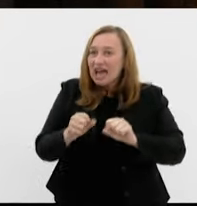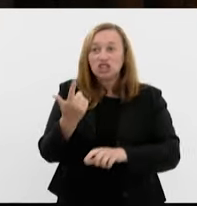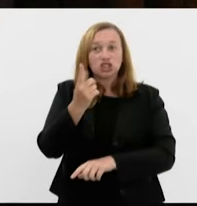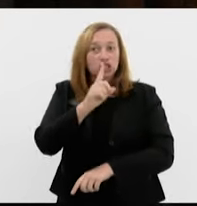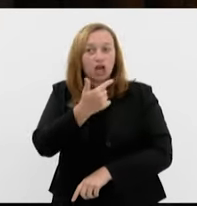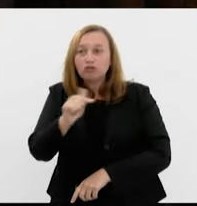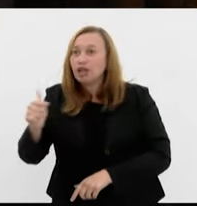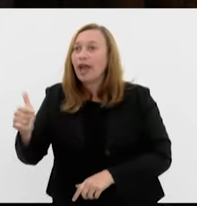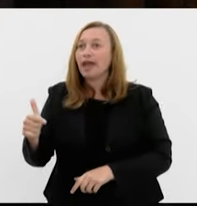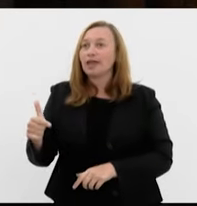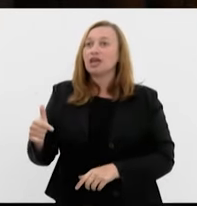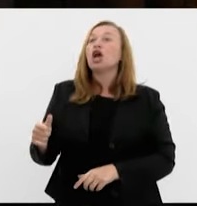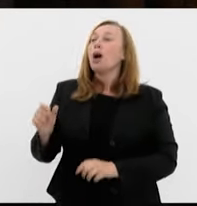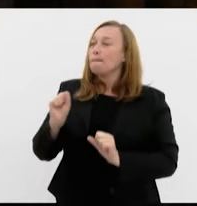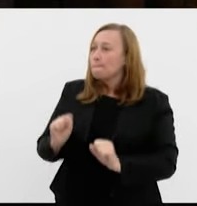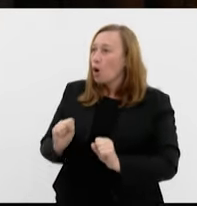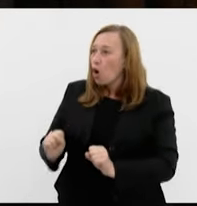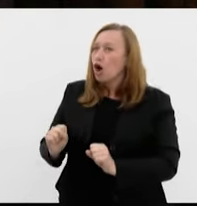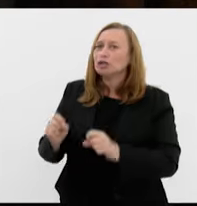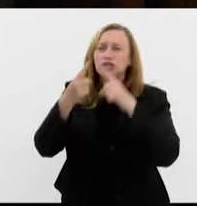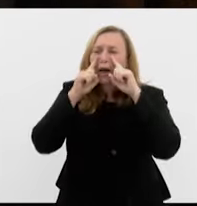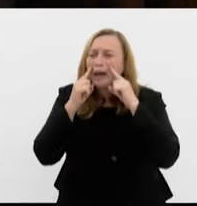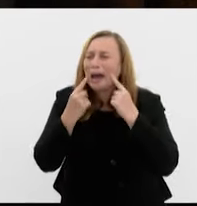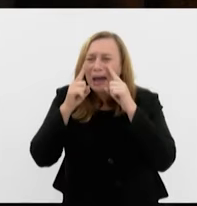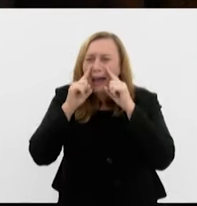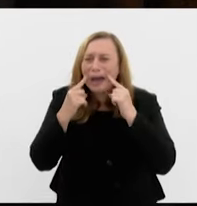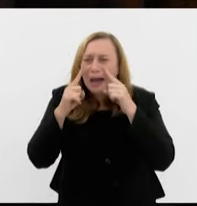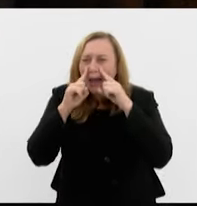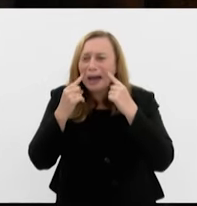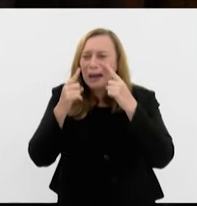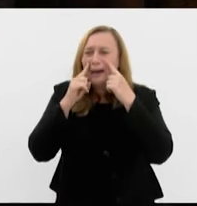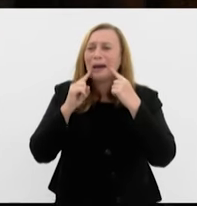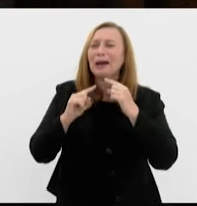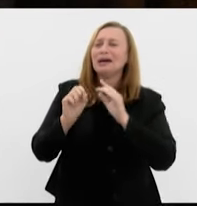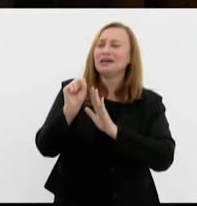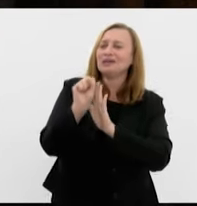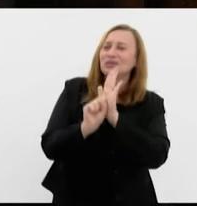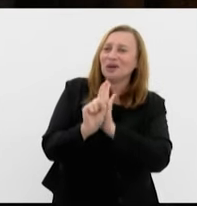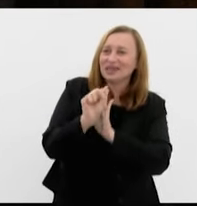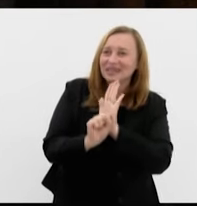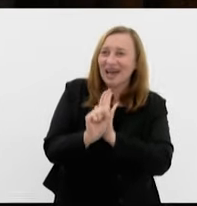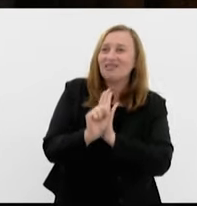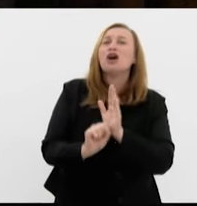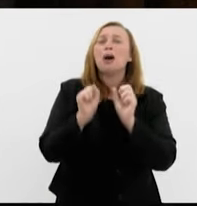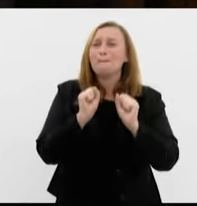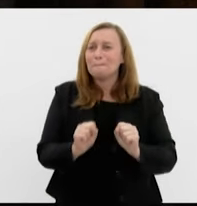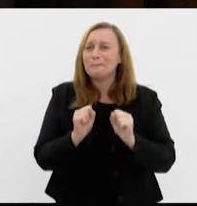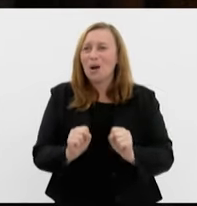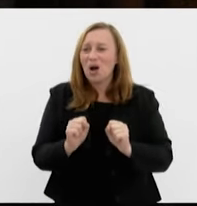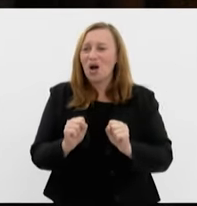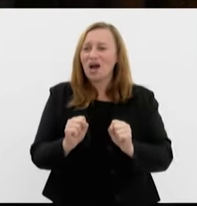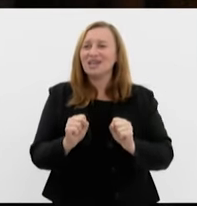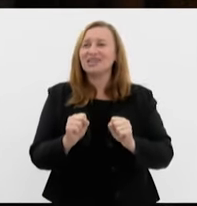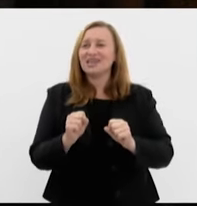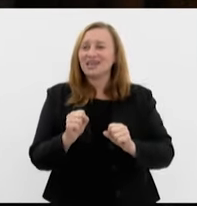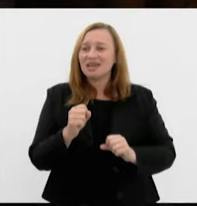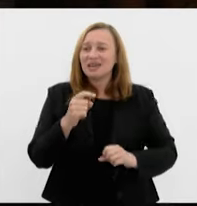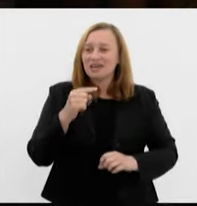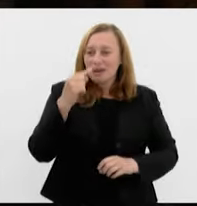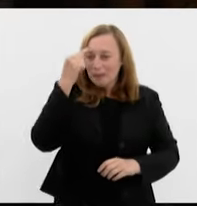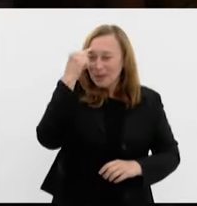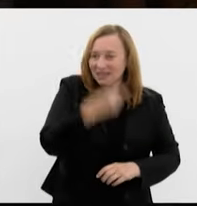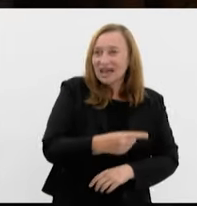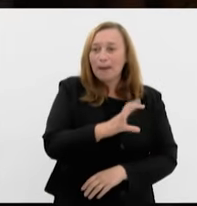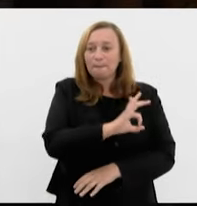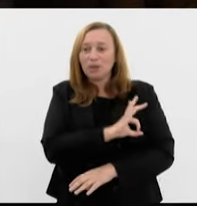recadinho pode Chorar no oitavo andar da presidência podem ameaçar botar a polícia federal como o prefeito